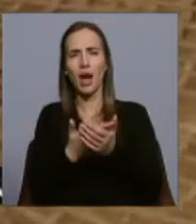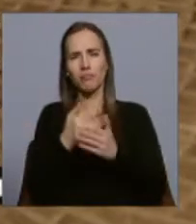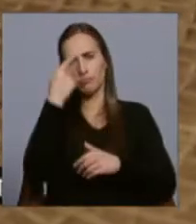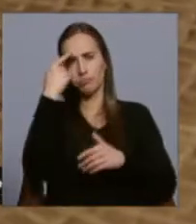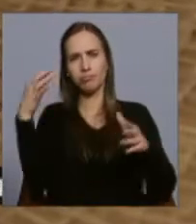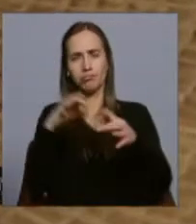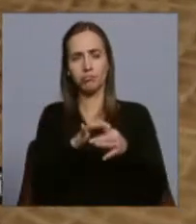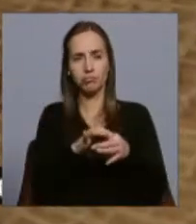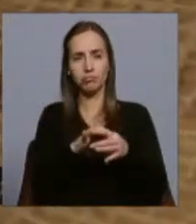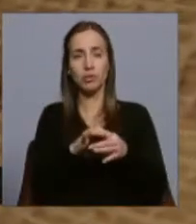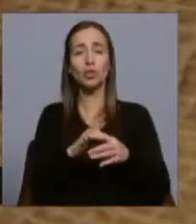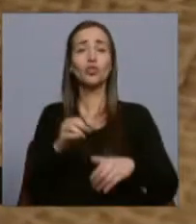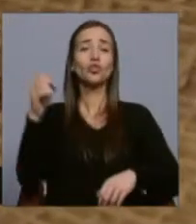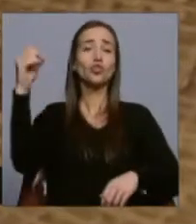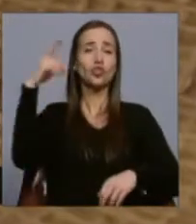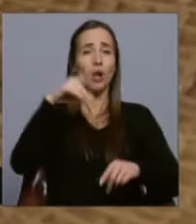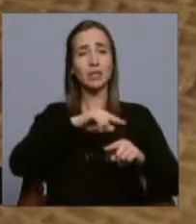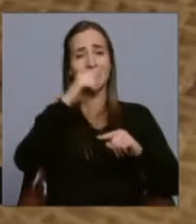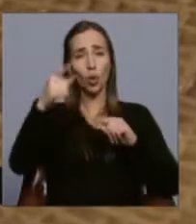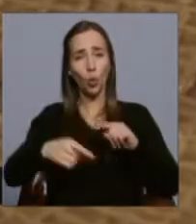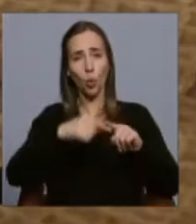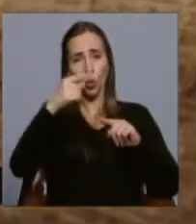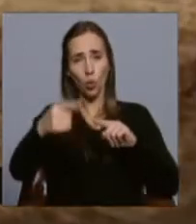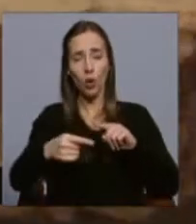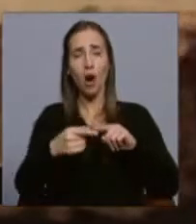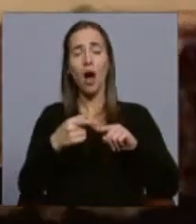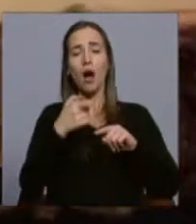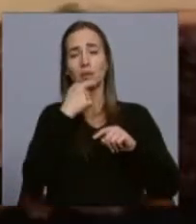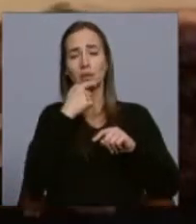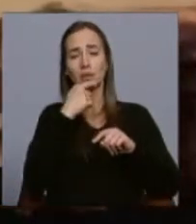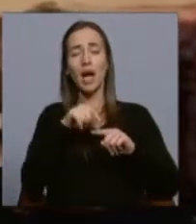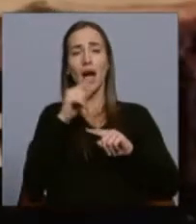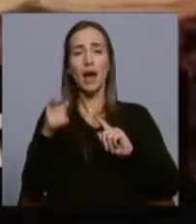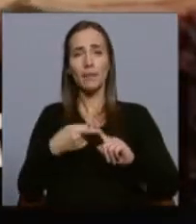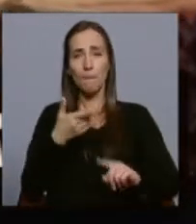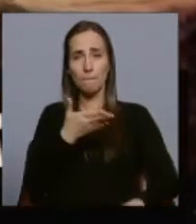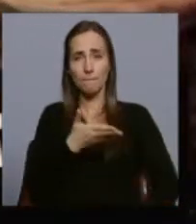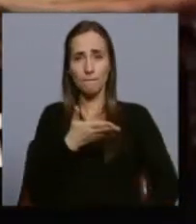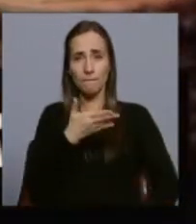o ciclo do Sol a partir de o ano